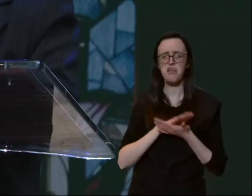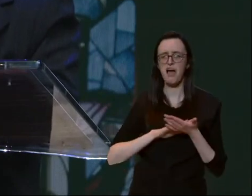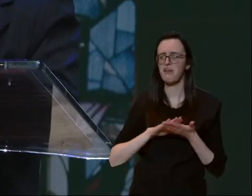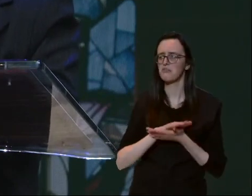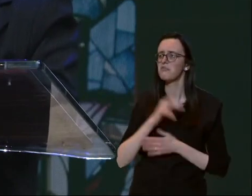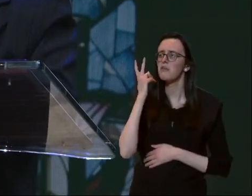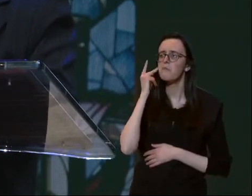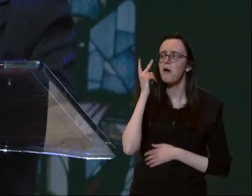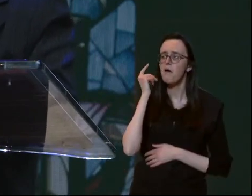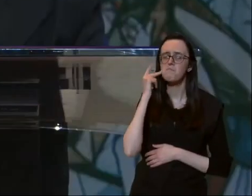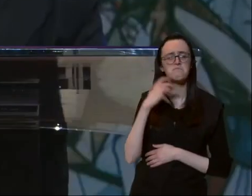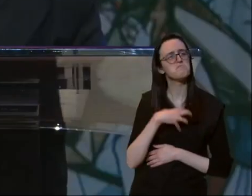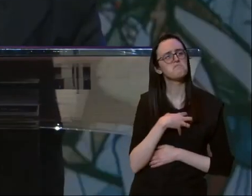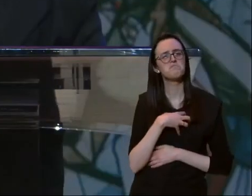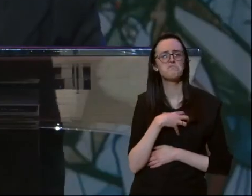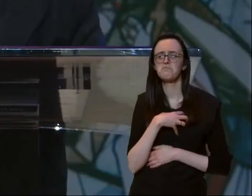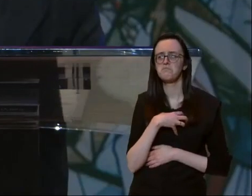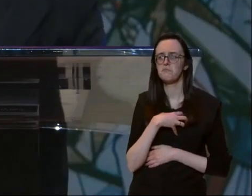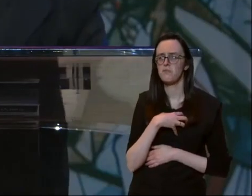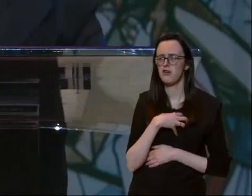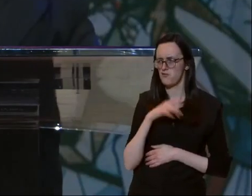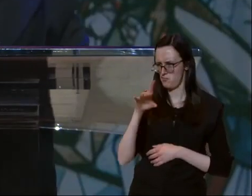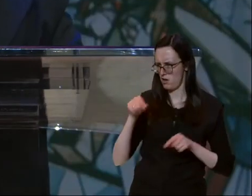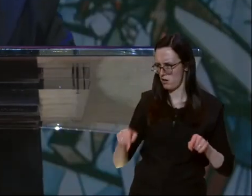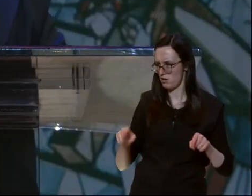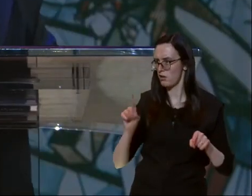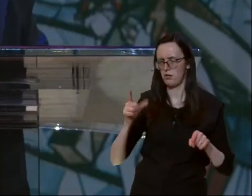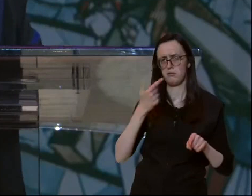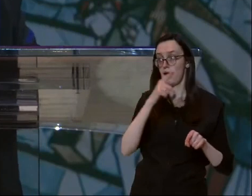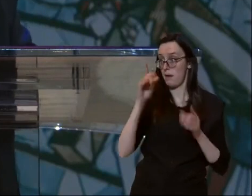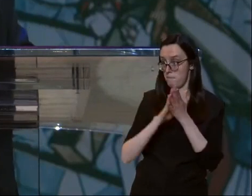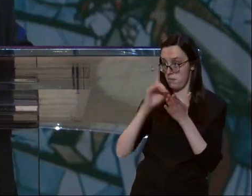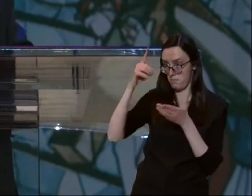E não é só esse caso, não. Há muitos outros casos.